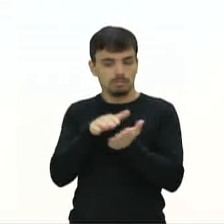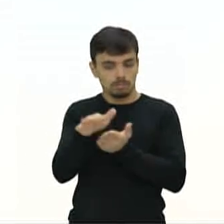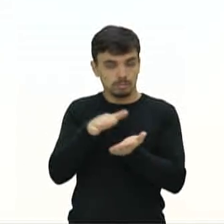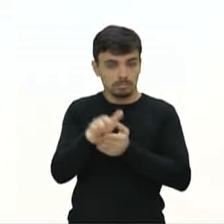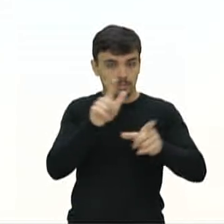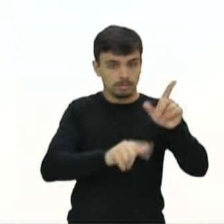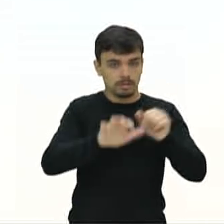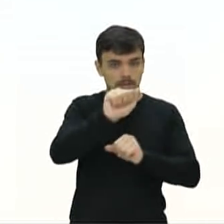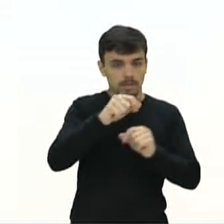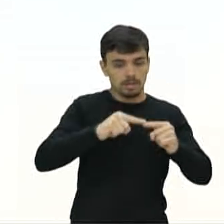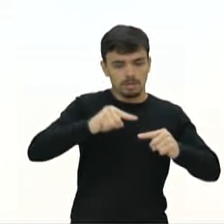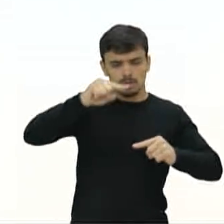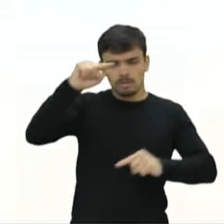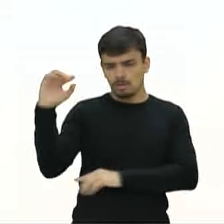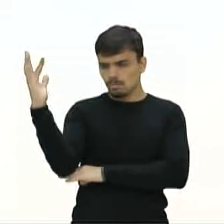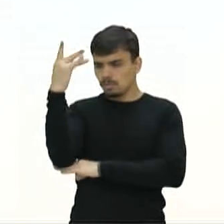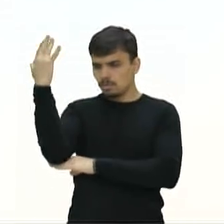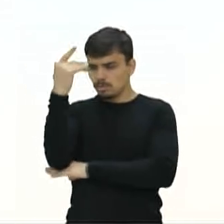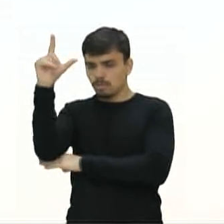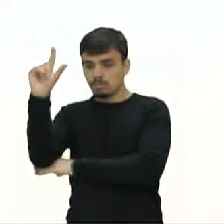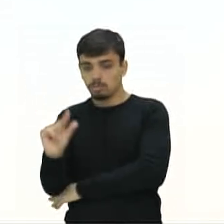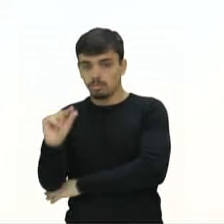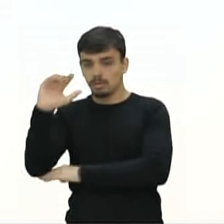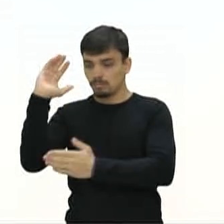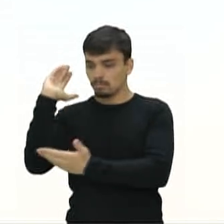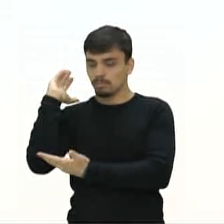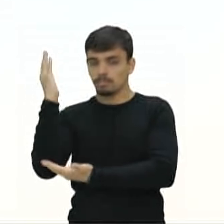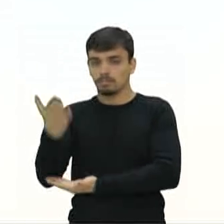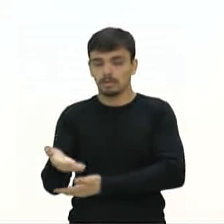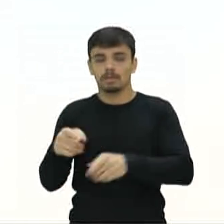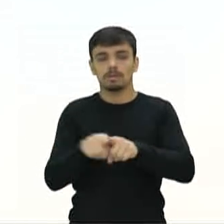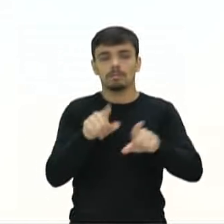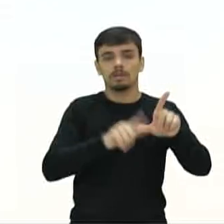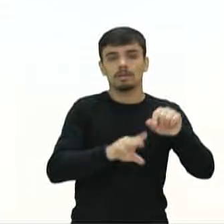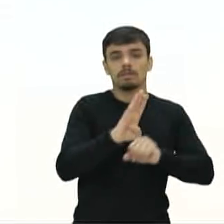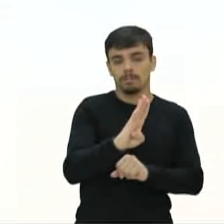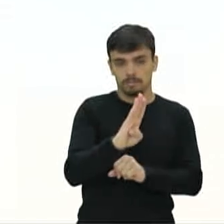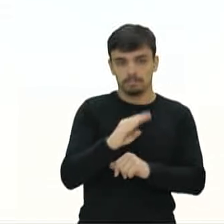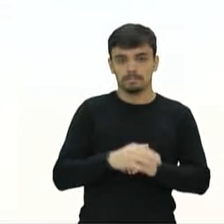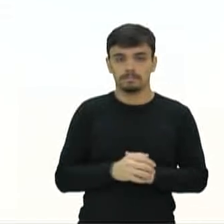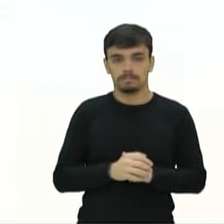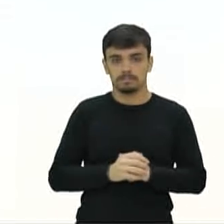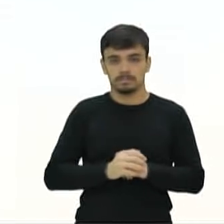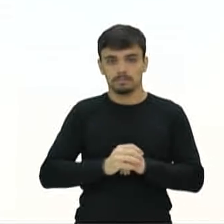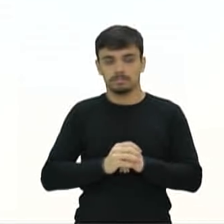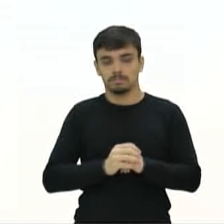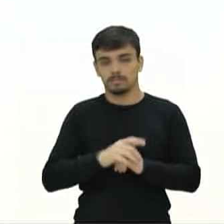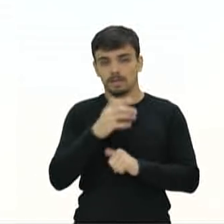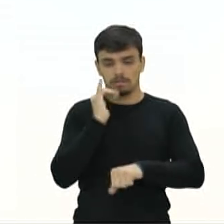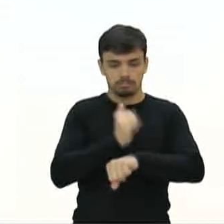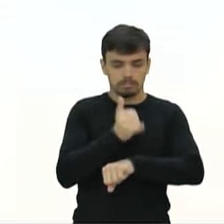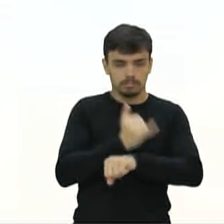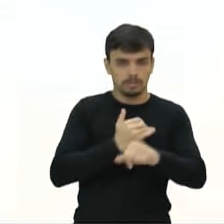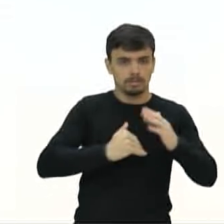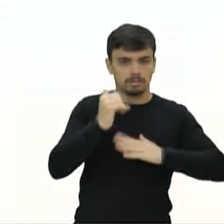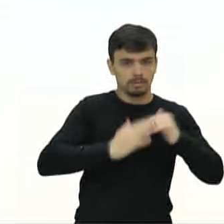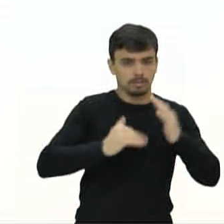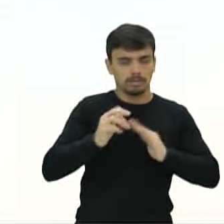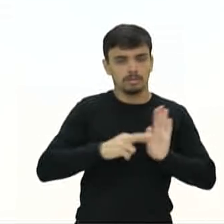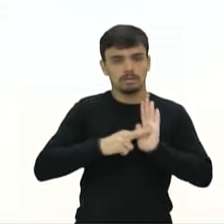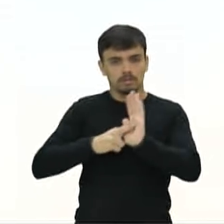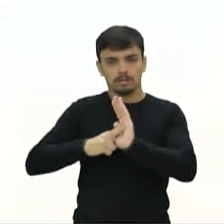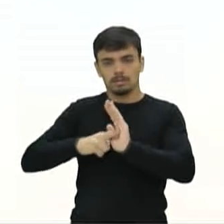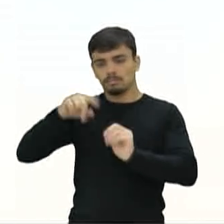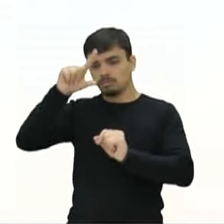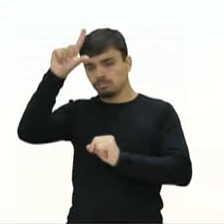A, aumento das florestas e redução do desmatamento. Letra B, a atividade mineradora apresenta uma